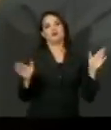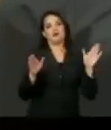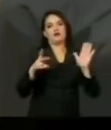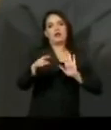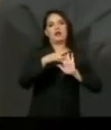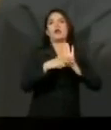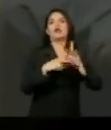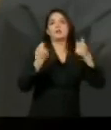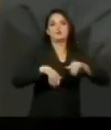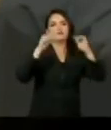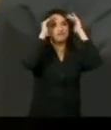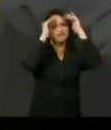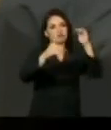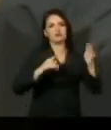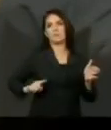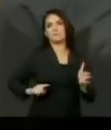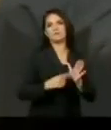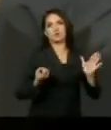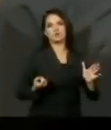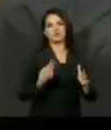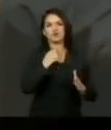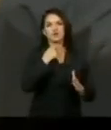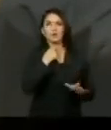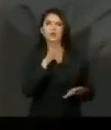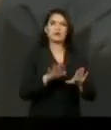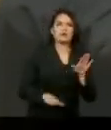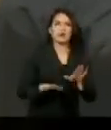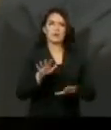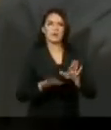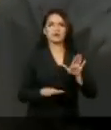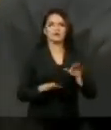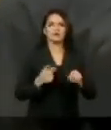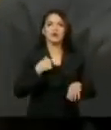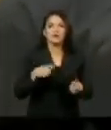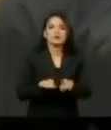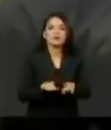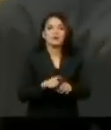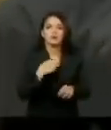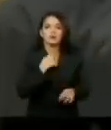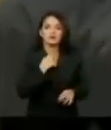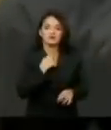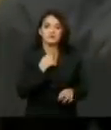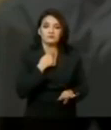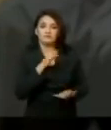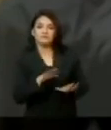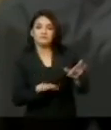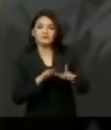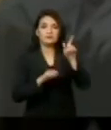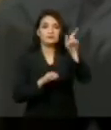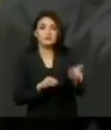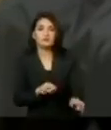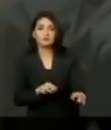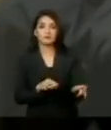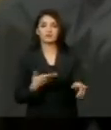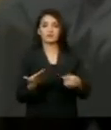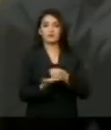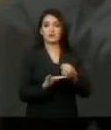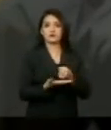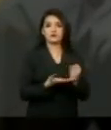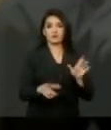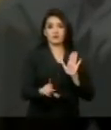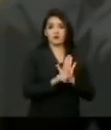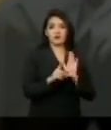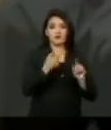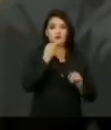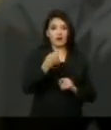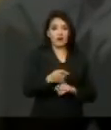cumprida ponto ela não pode ser reutilizada porque eu também não posso relativizar a dignidade da pessoa humana eu não posso utilizar o princípio da legalidade diz que ninguém